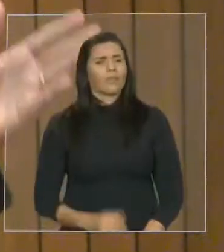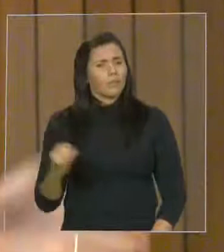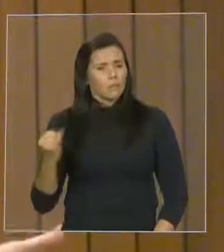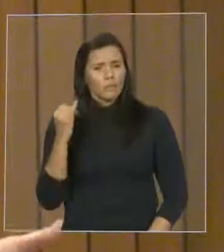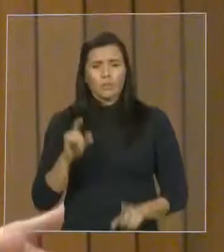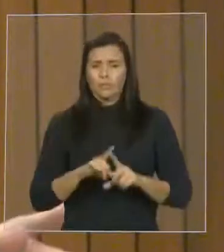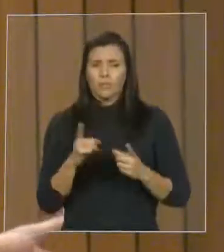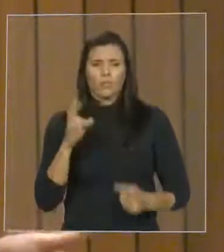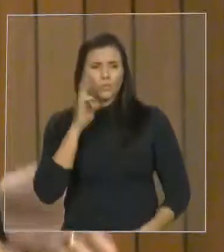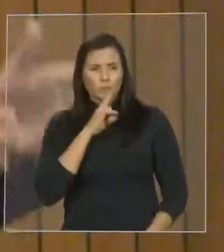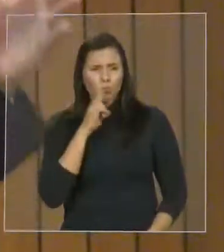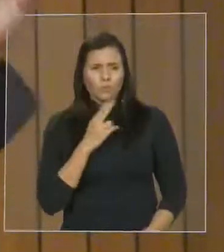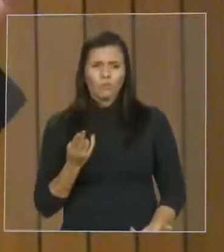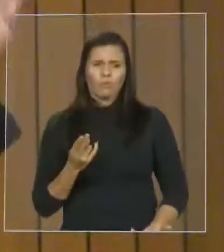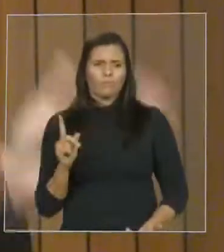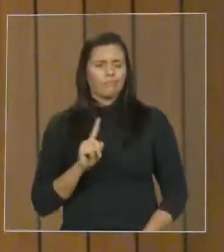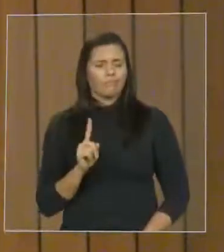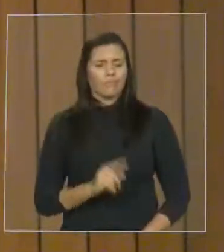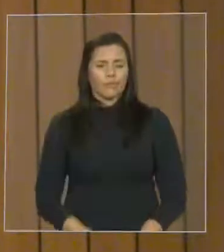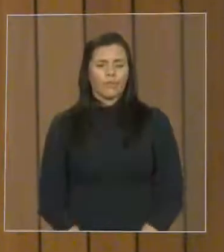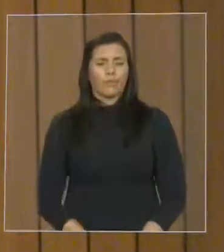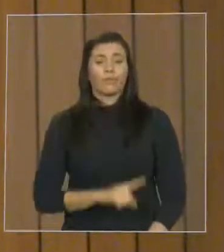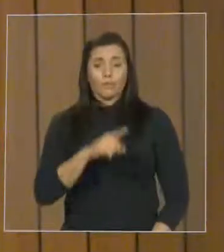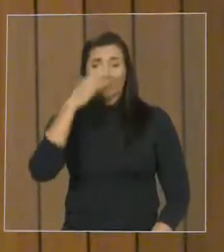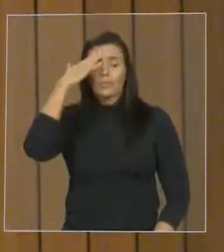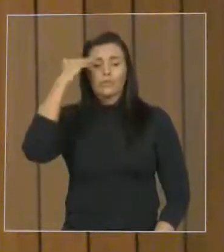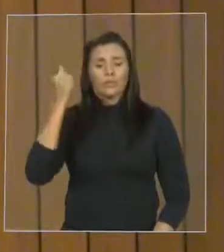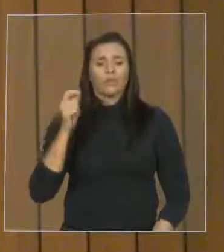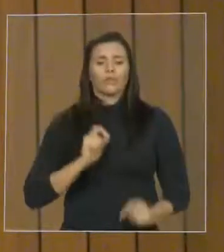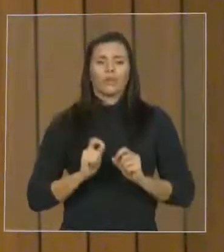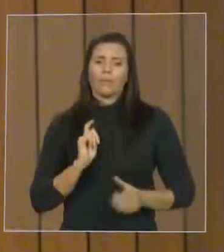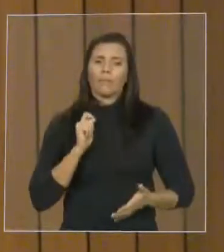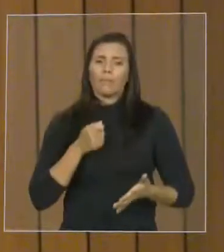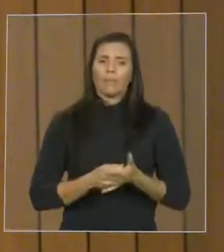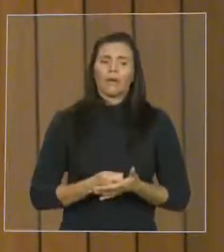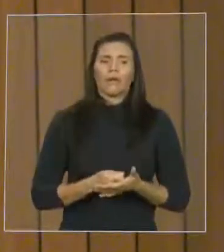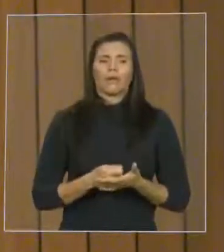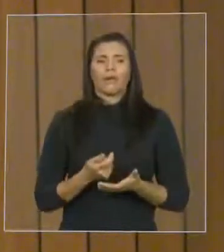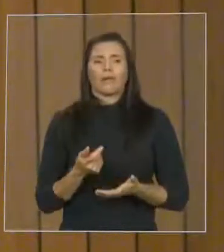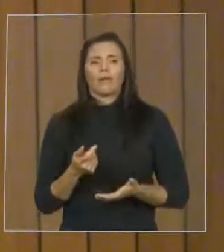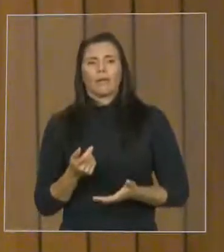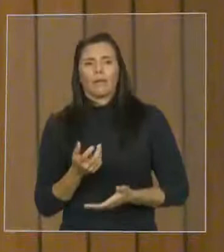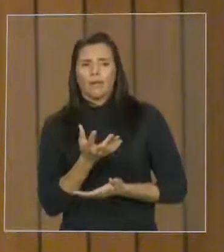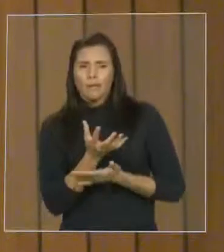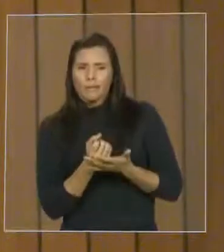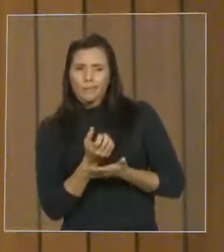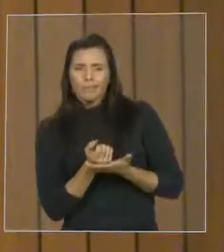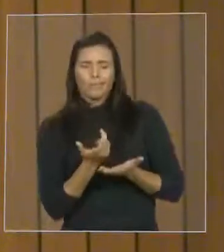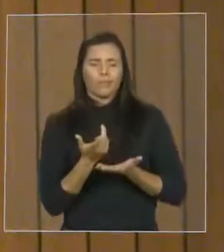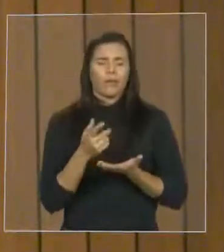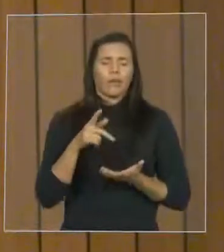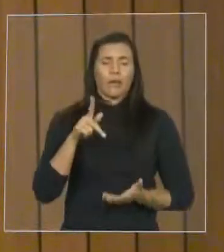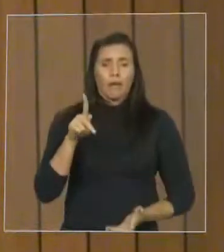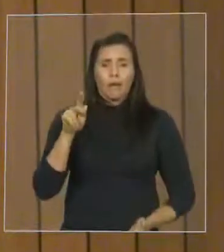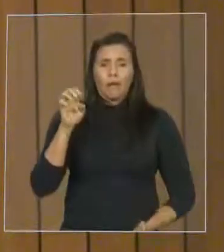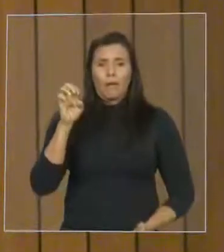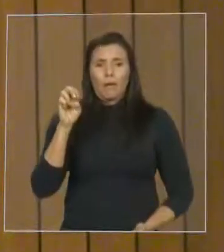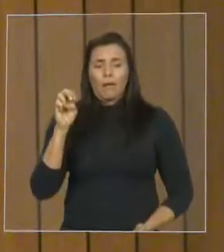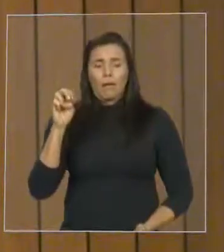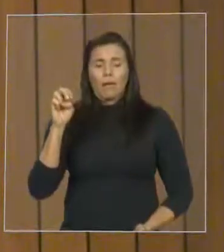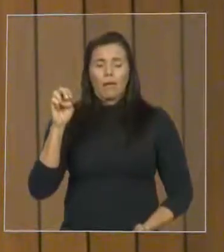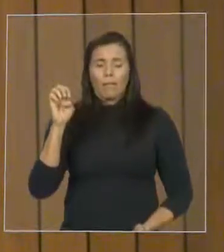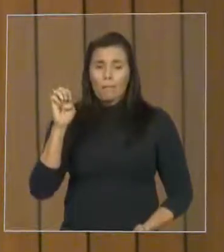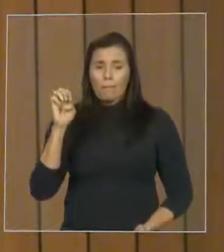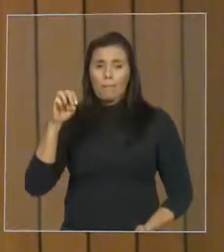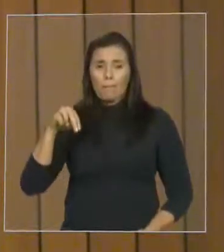vez que hoje a situação do pagamento das pensões e aposentadorias é tratada por um conselho que está funcionando, que